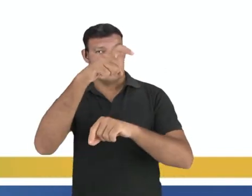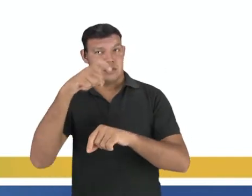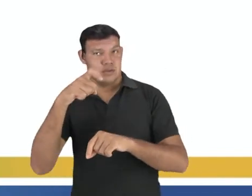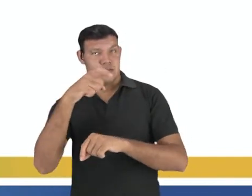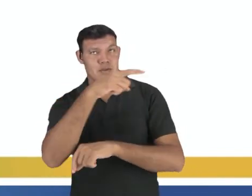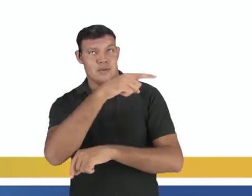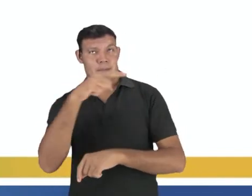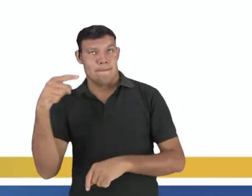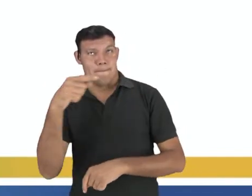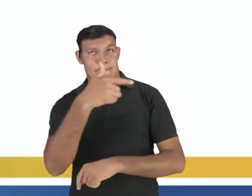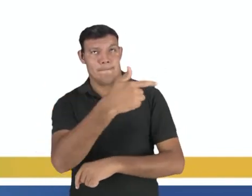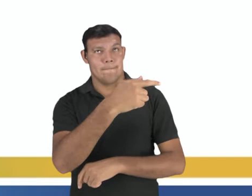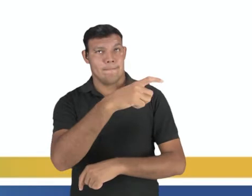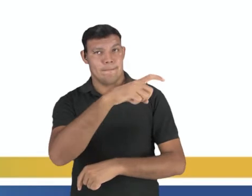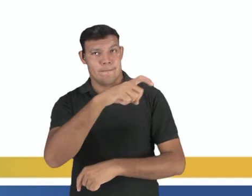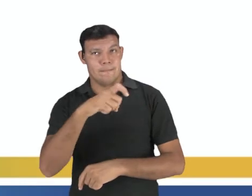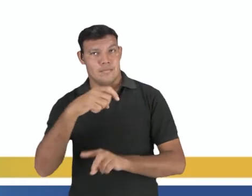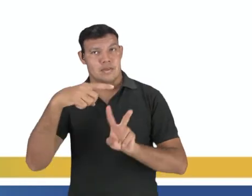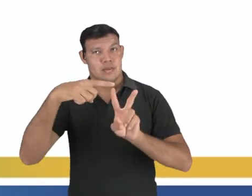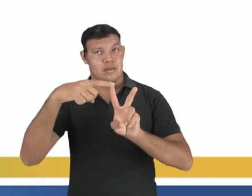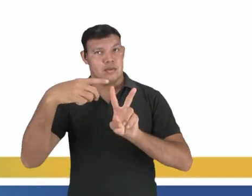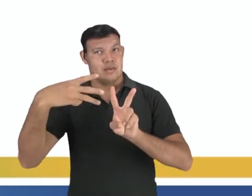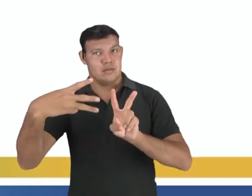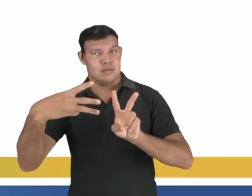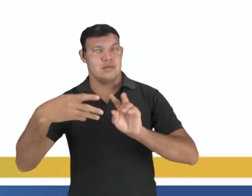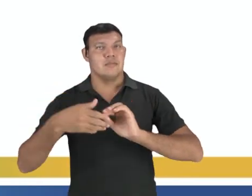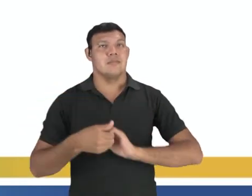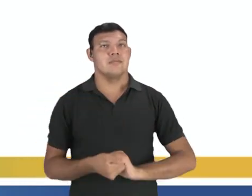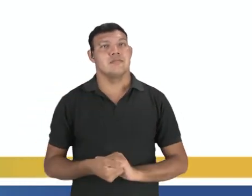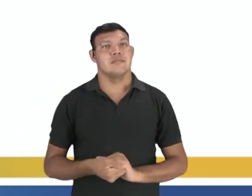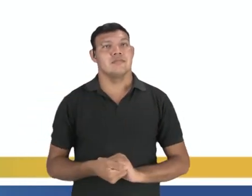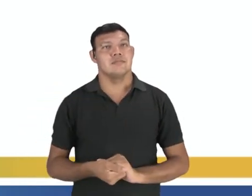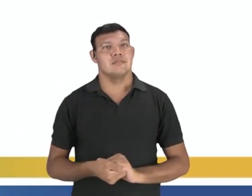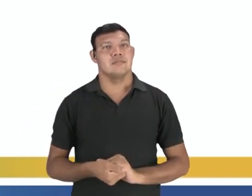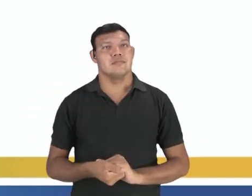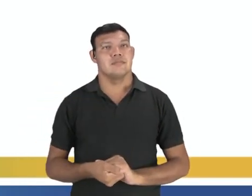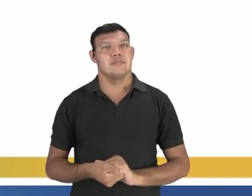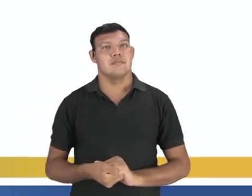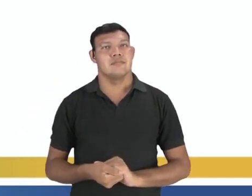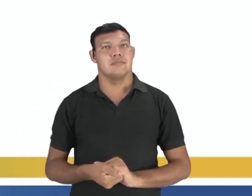2x sobre 2x raiz de 3.